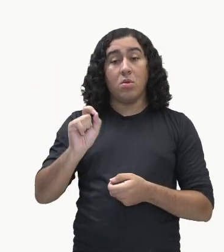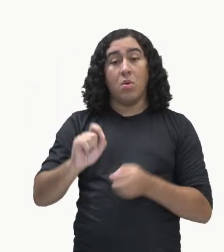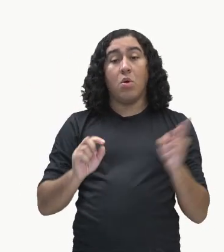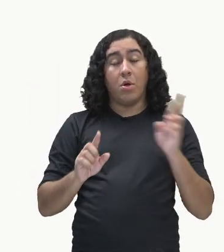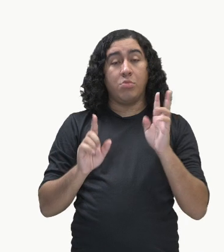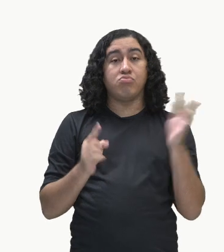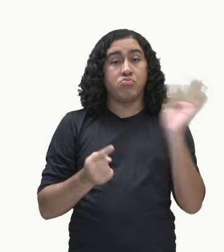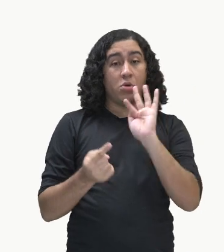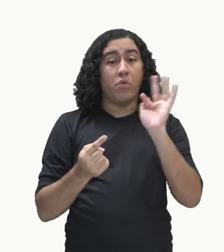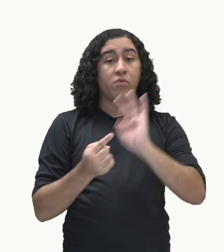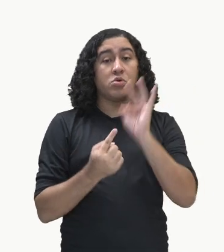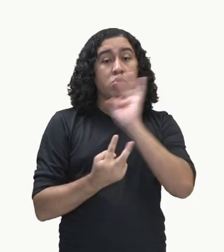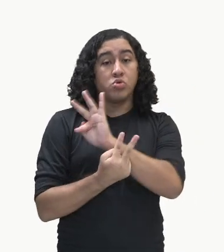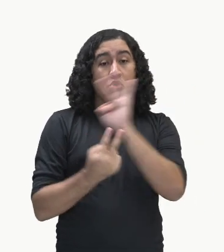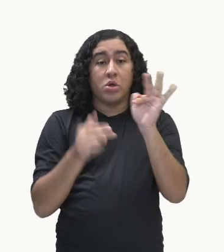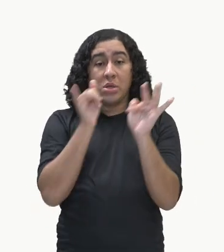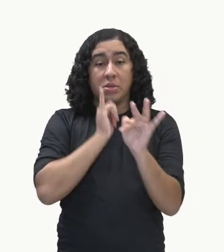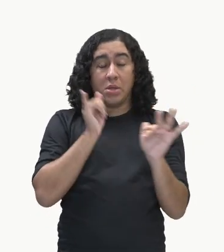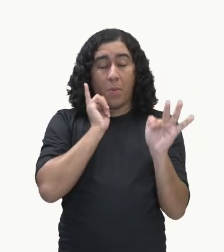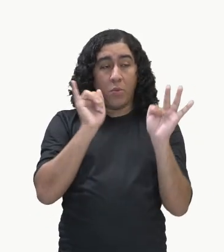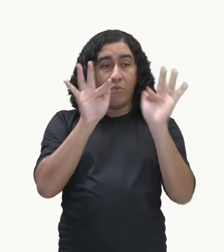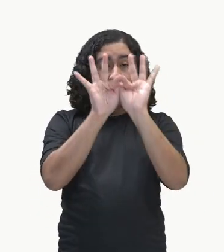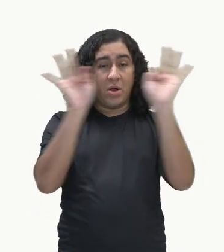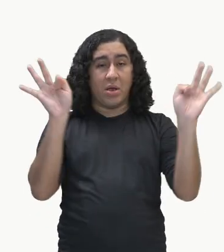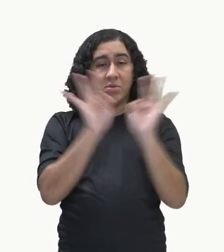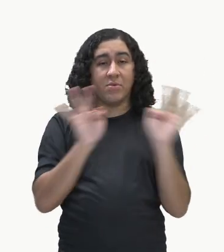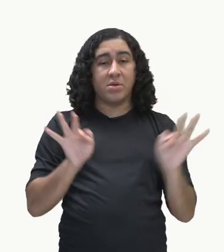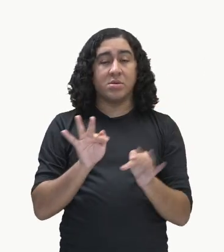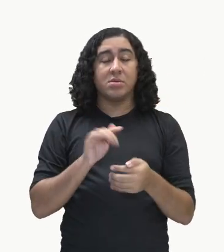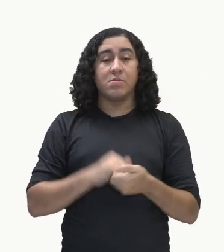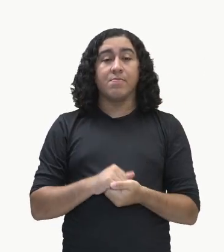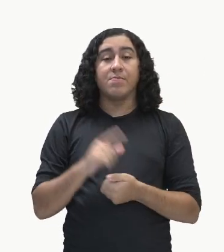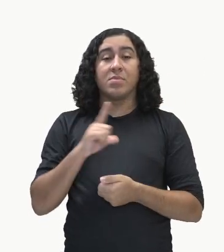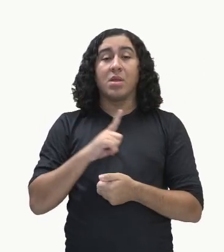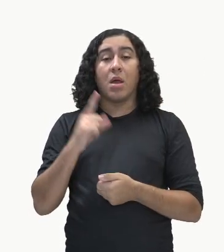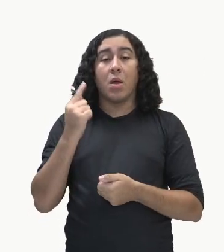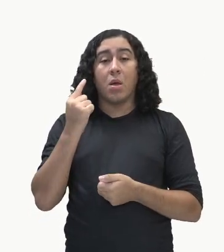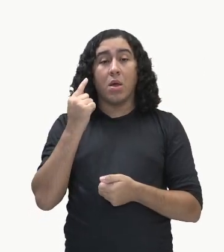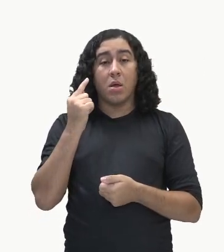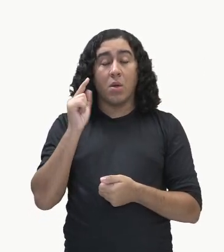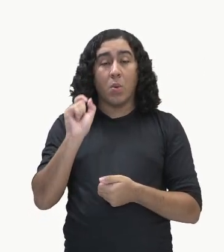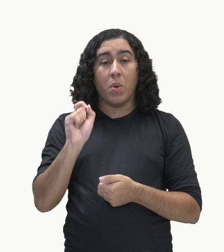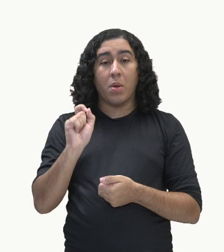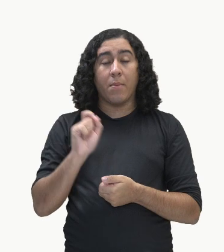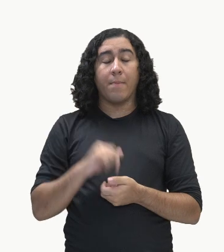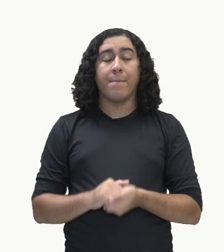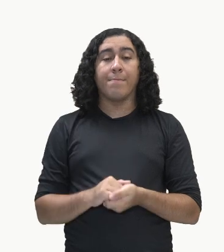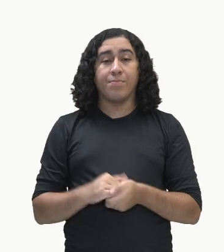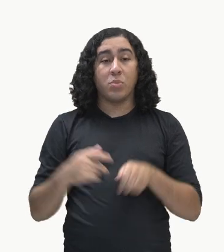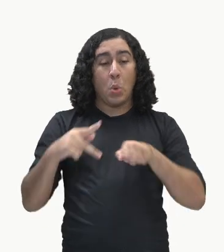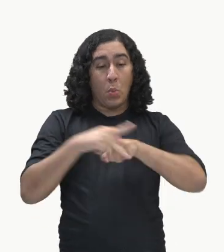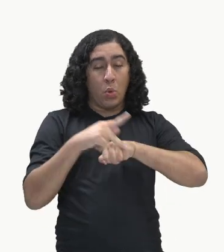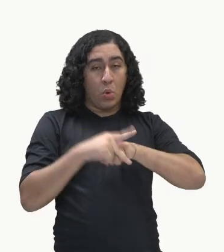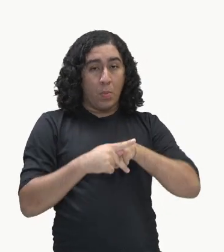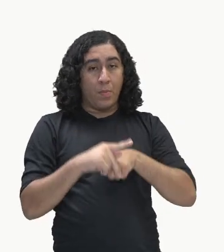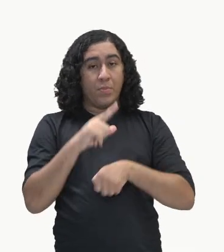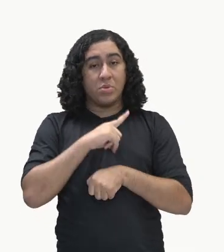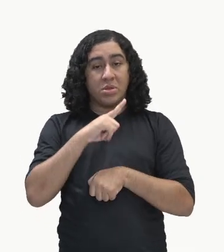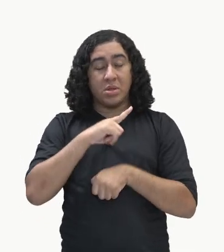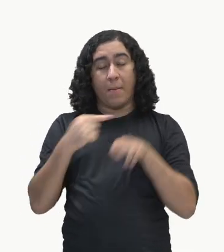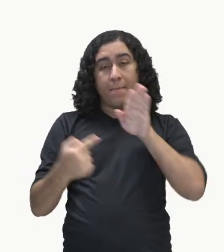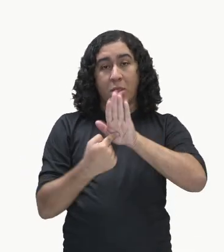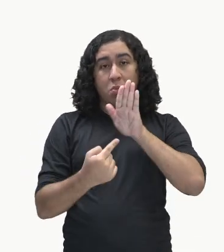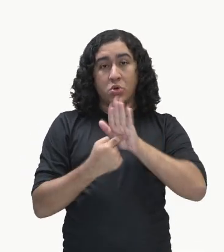nesses dois exemplos aqui. Eu tenho, então, o pronome esses pronomes demonstrativos